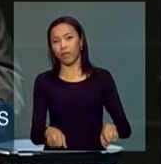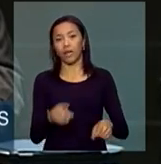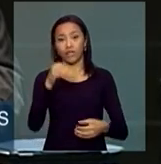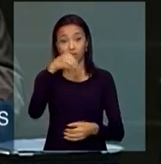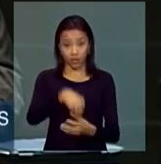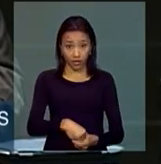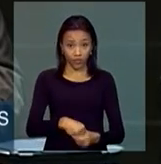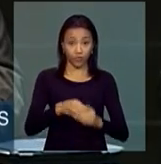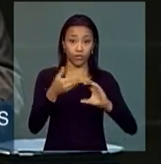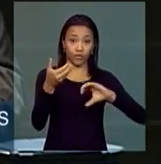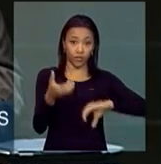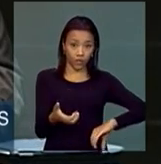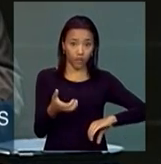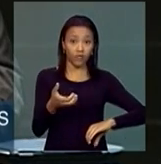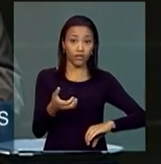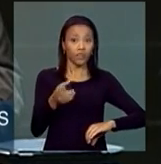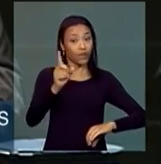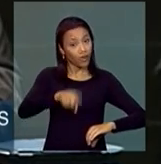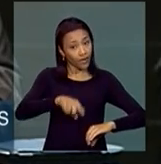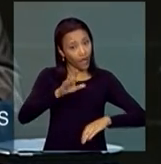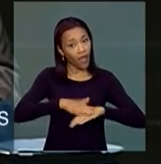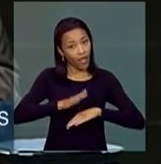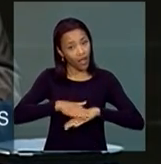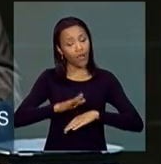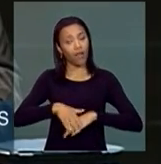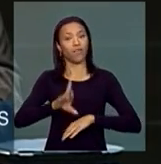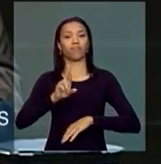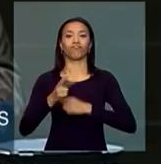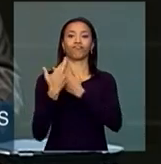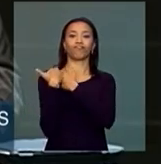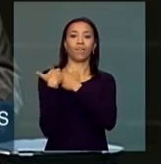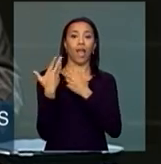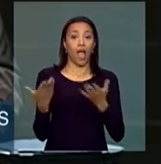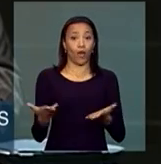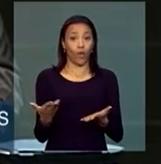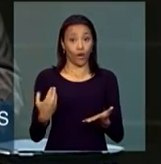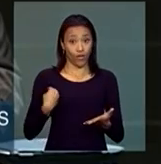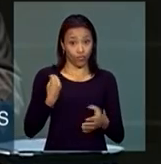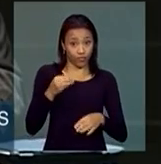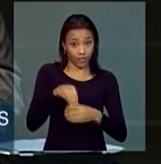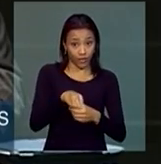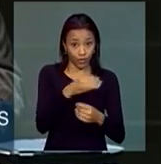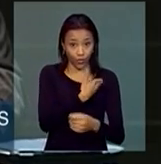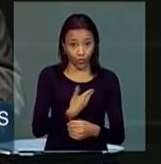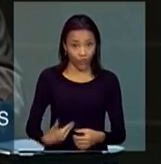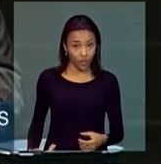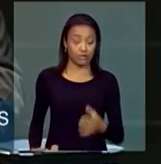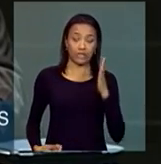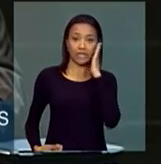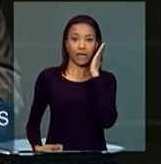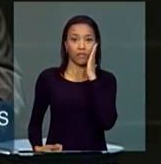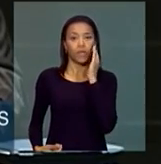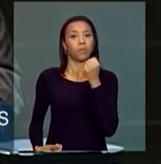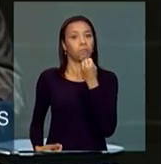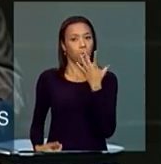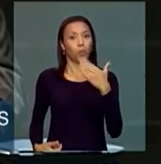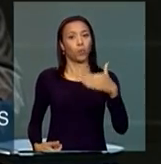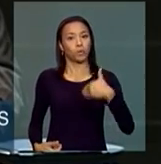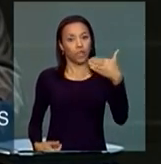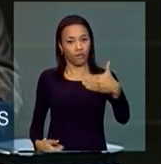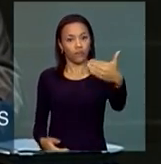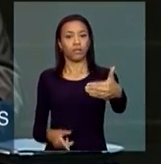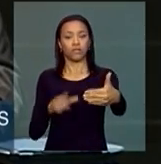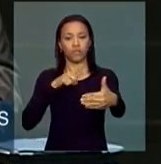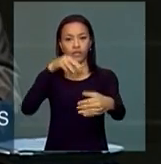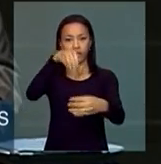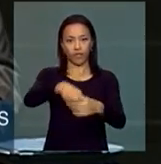Congresso Nacional, porque é o papel do Legislativo, mas agora, como governo, com certeza, reconhecer os avanços que nós tivemos para o setor. Esse setor